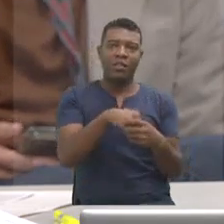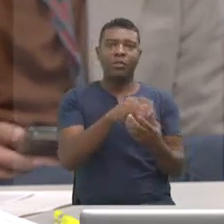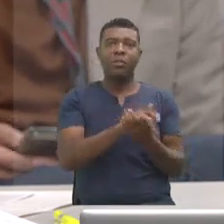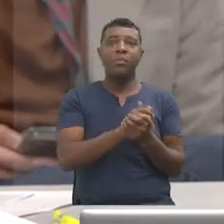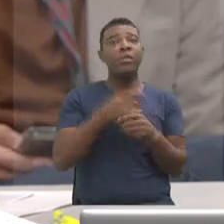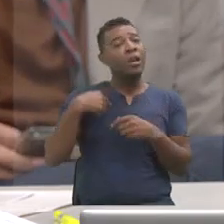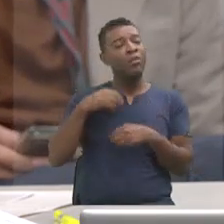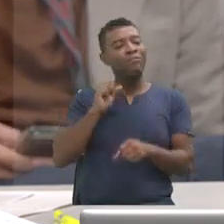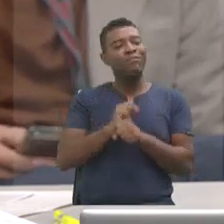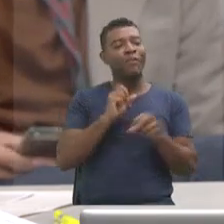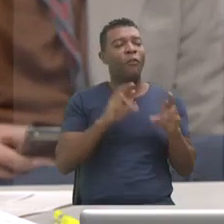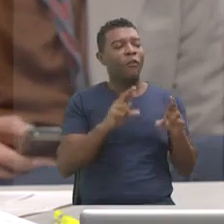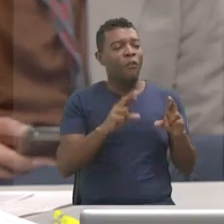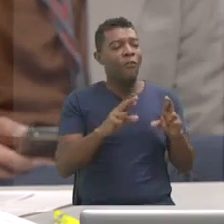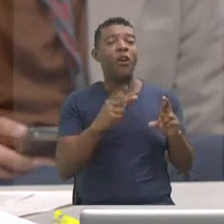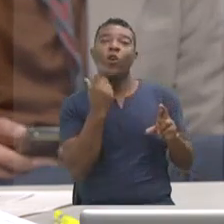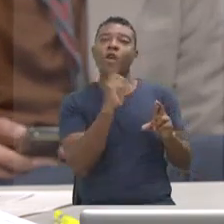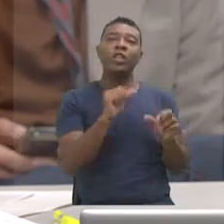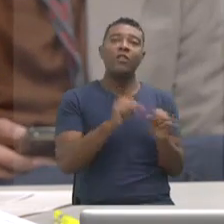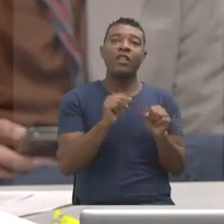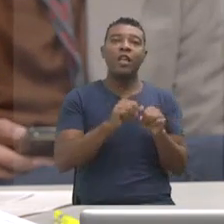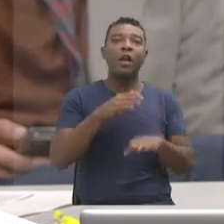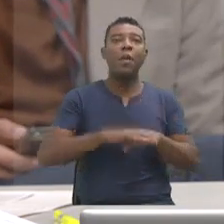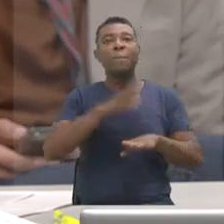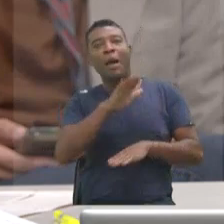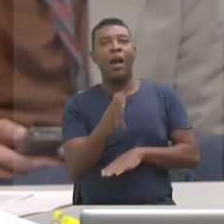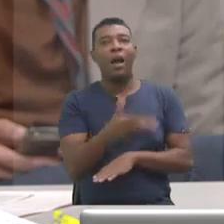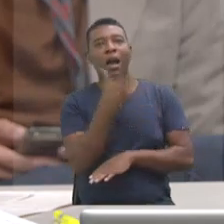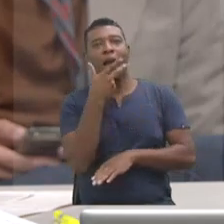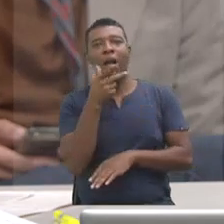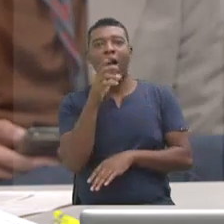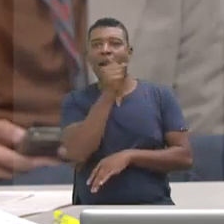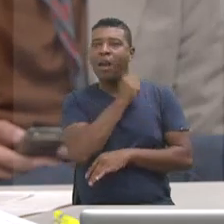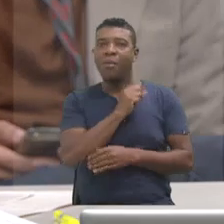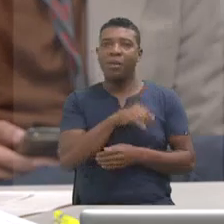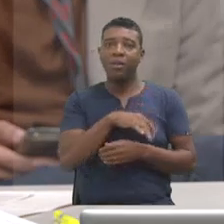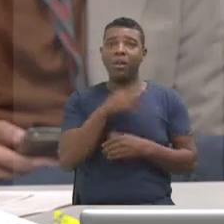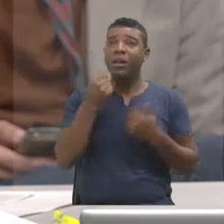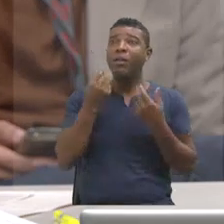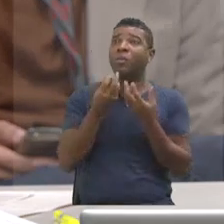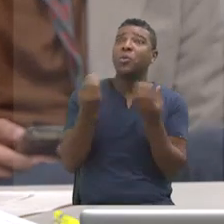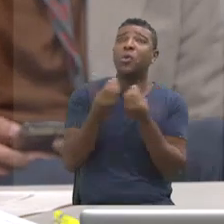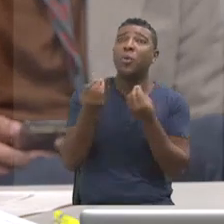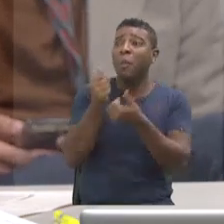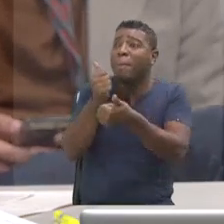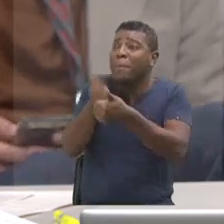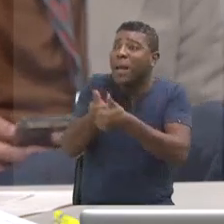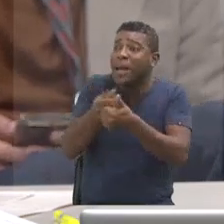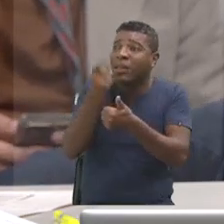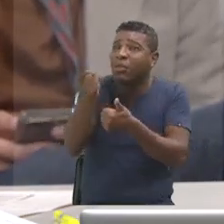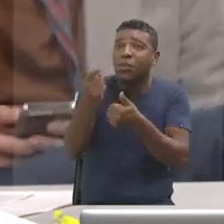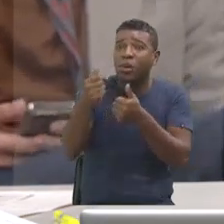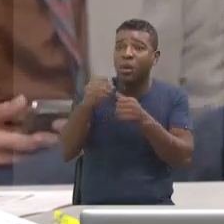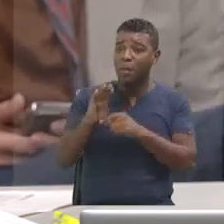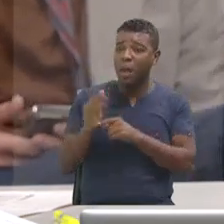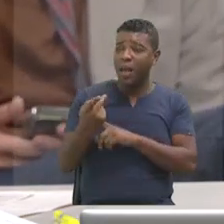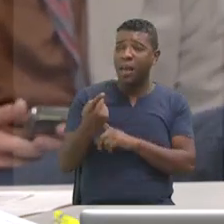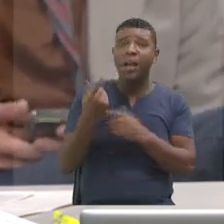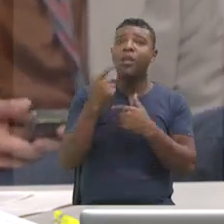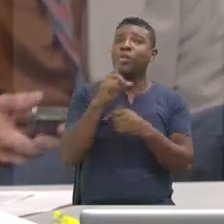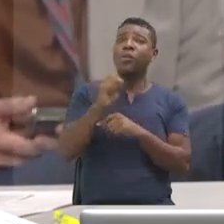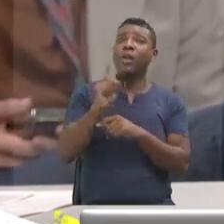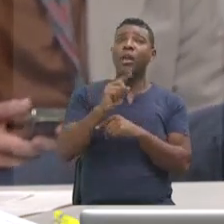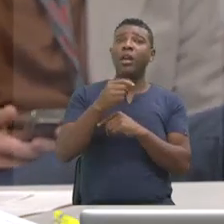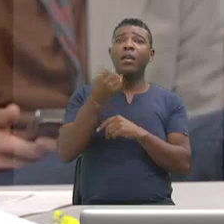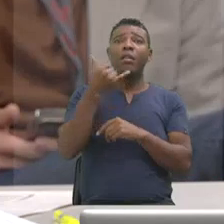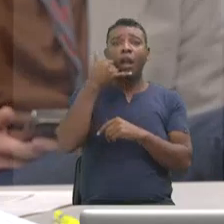rápida porque é incrível termos aqui muito próximo não termos a verdade 192 para levar o paciente para o lugar certo na hora certa